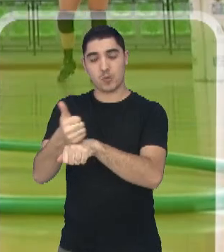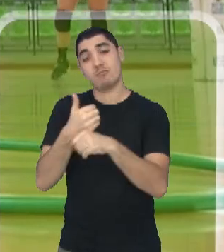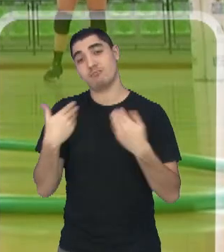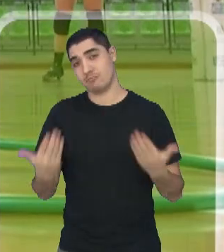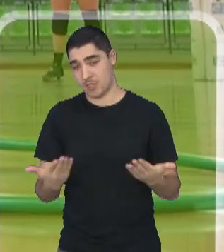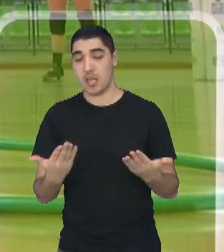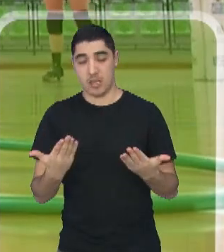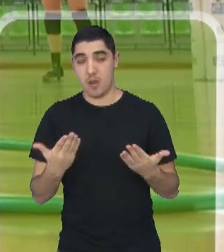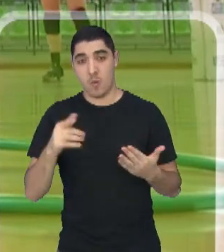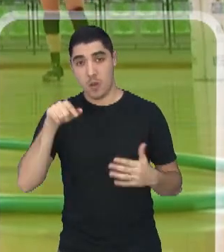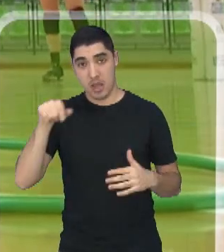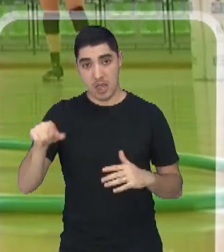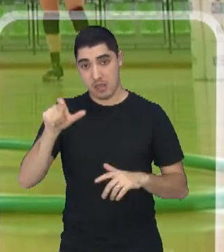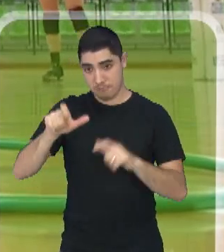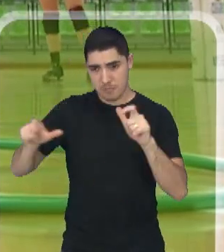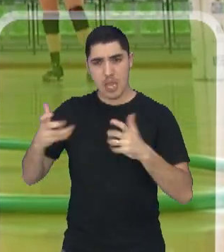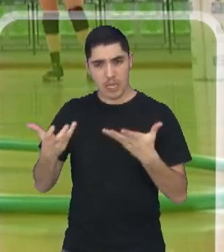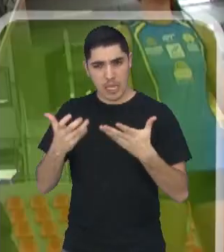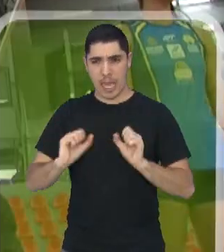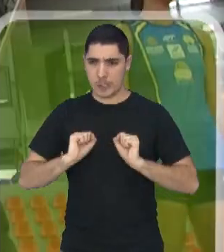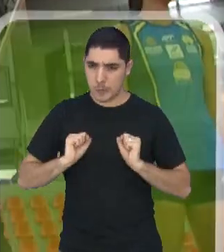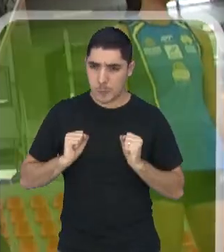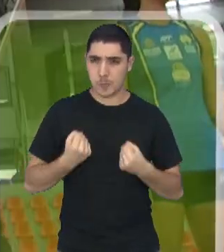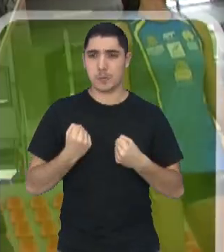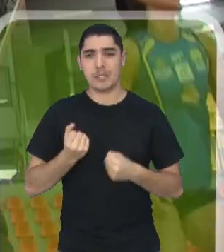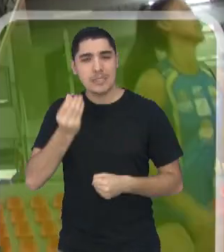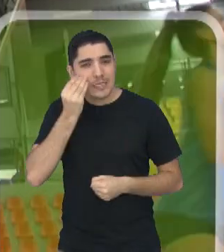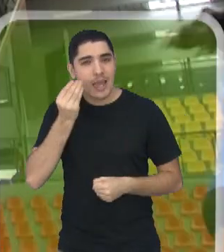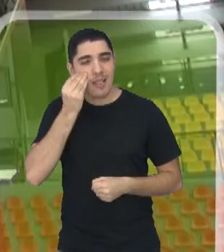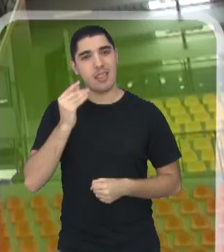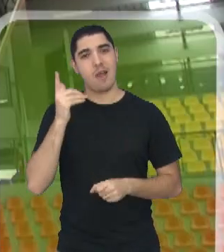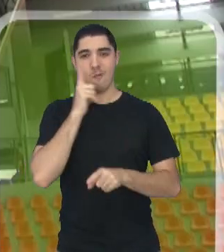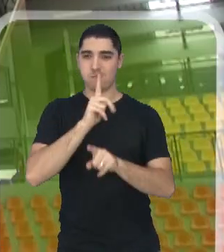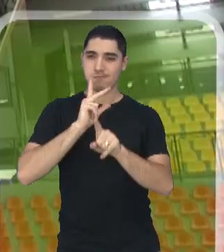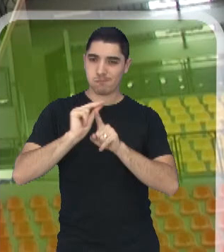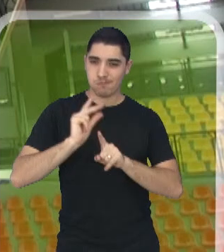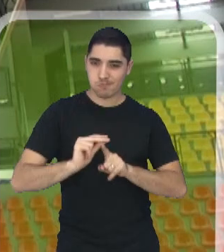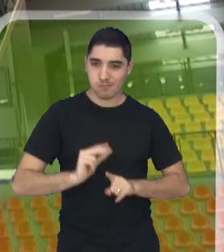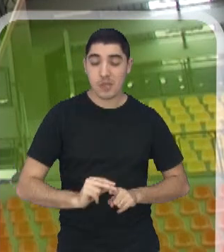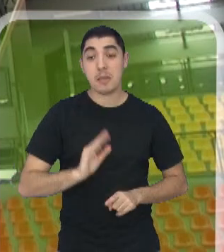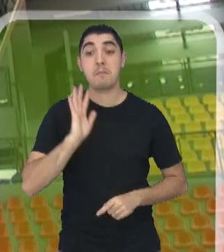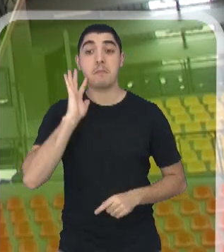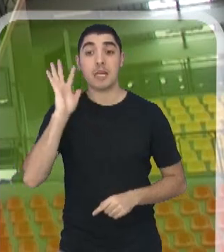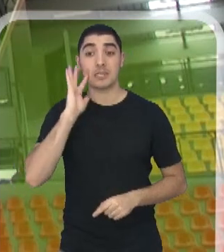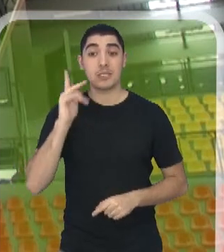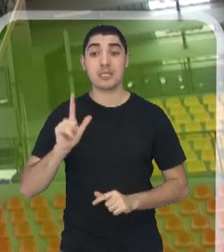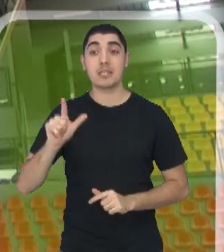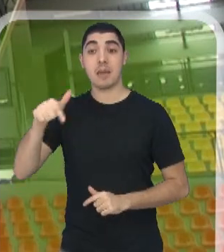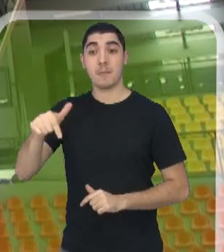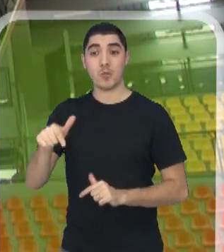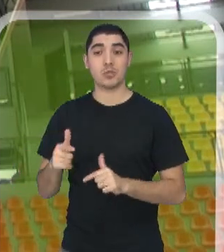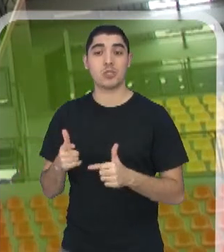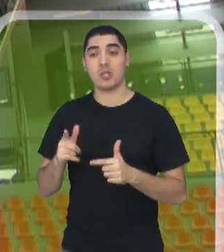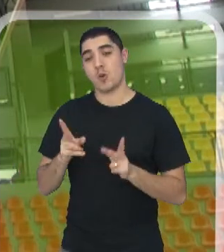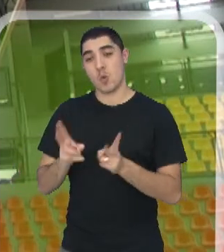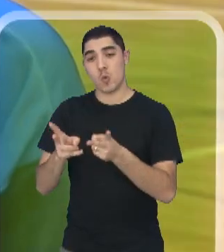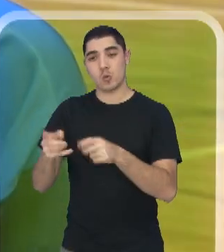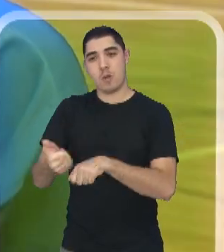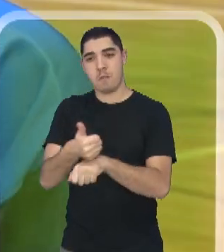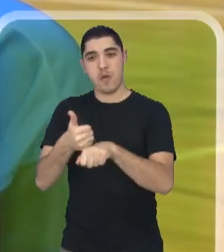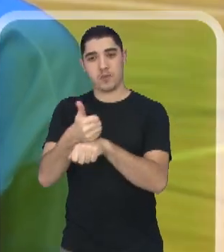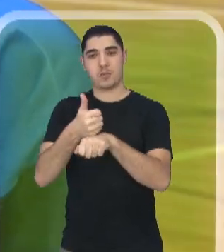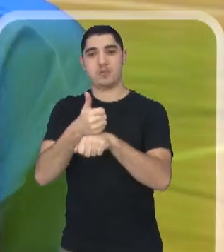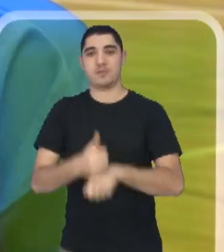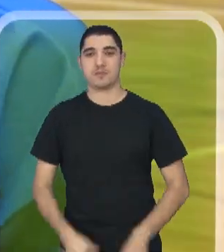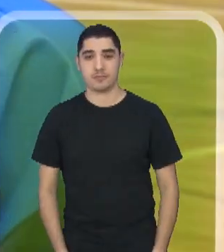isso, prometem se esforçar ao máximo para trazer os resultados e conseguir dar continuidade em suas carreiras.